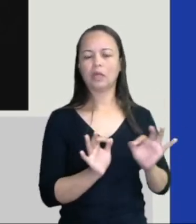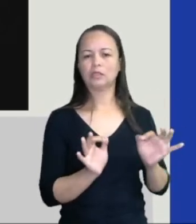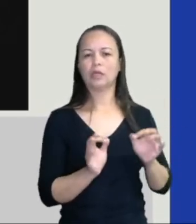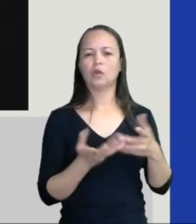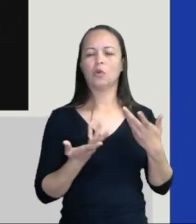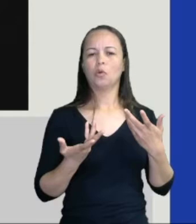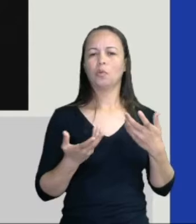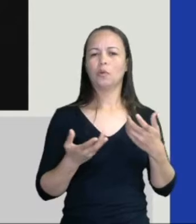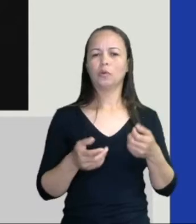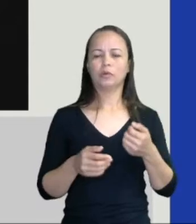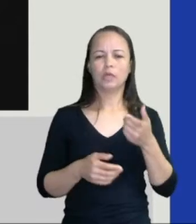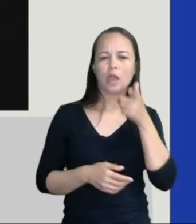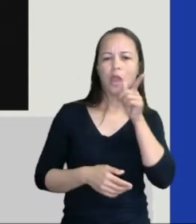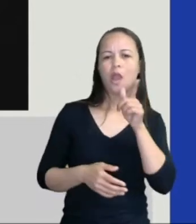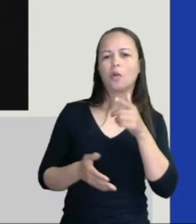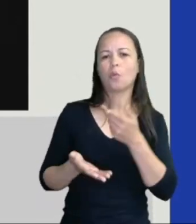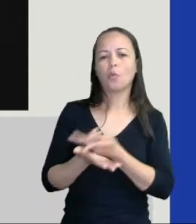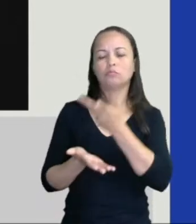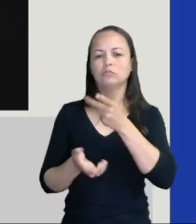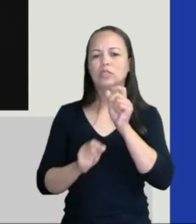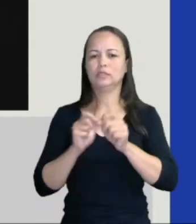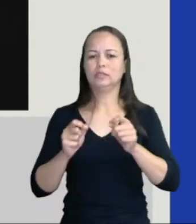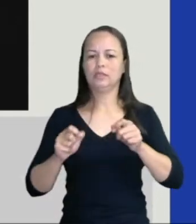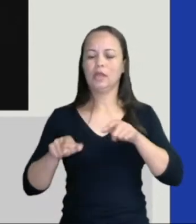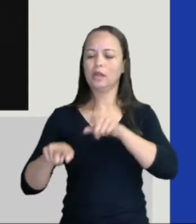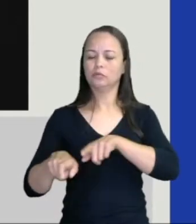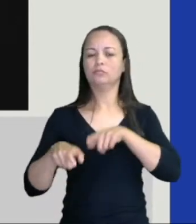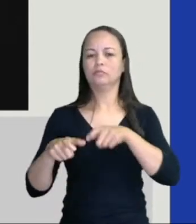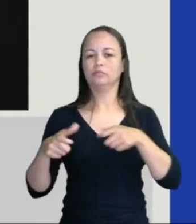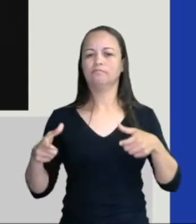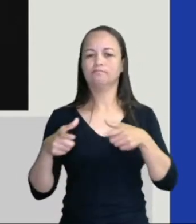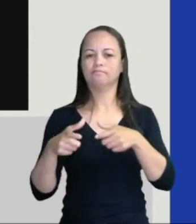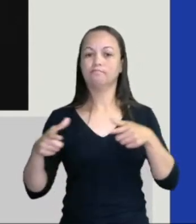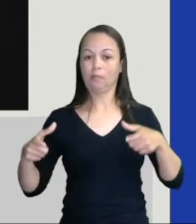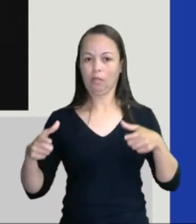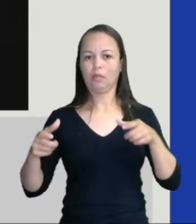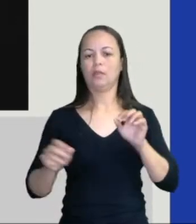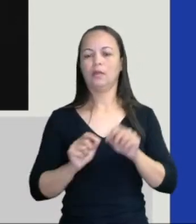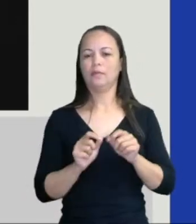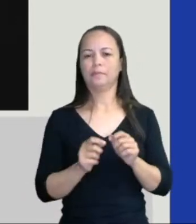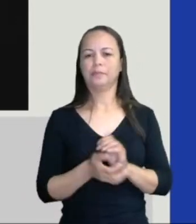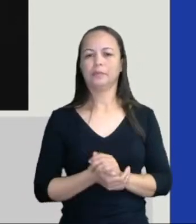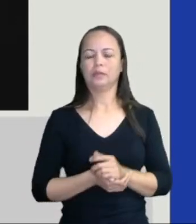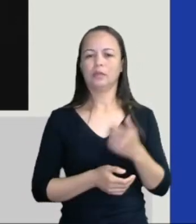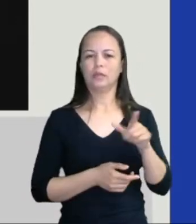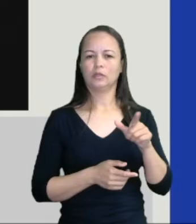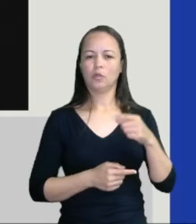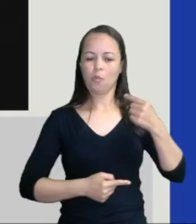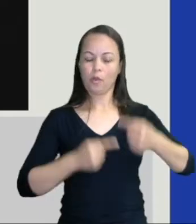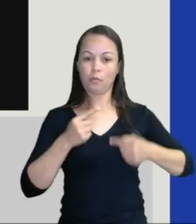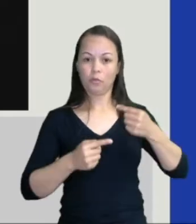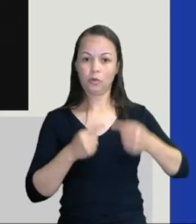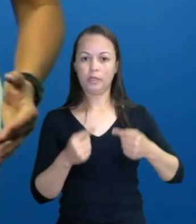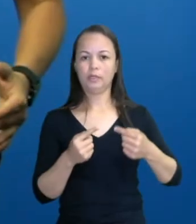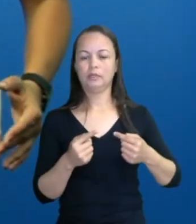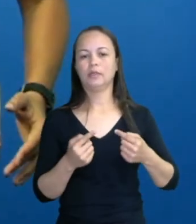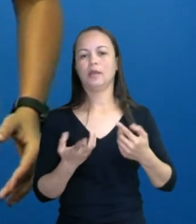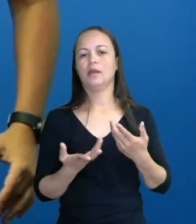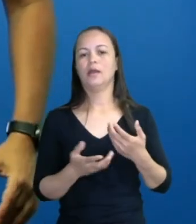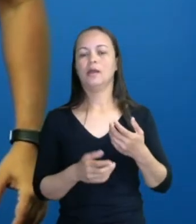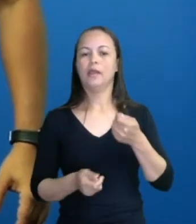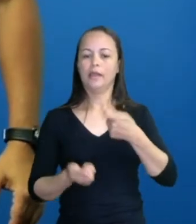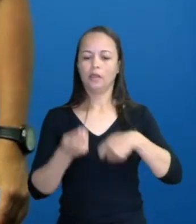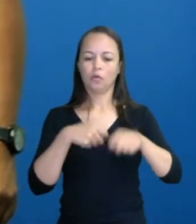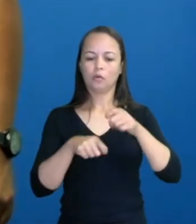acontecia nas vilas, também que ficavam nos feudos, e a quase anulação de uma política econômica